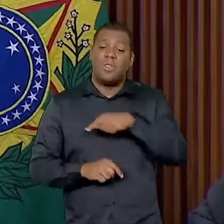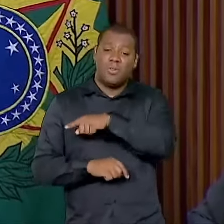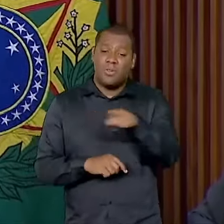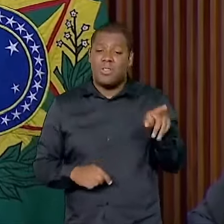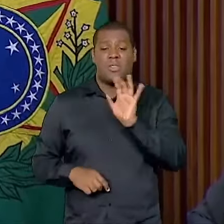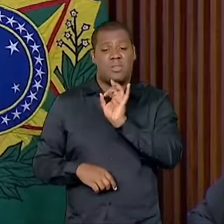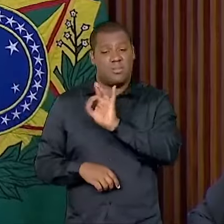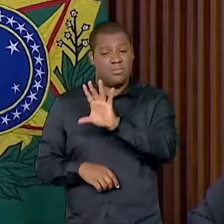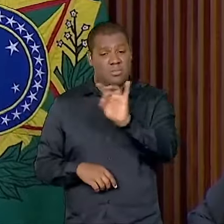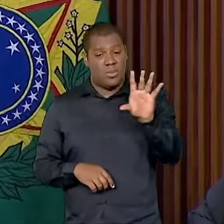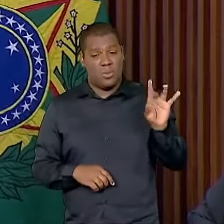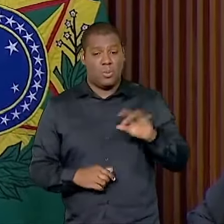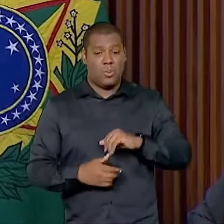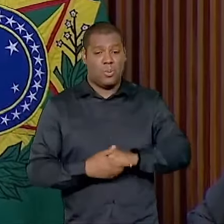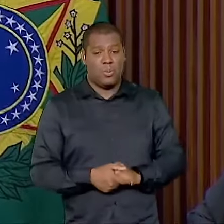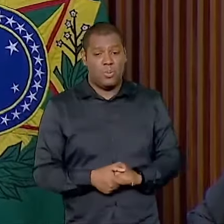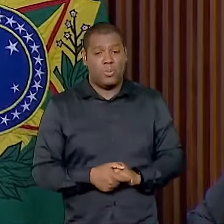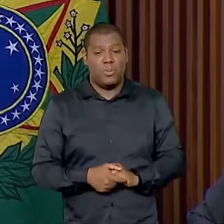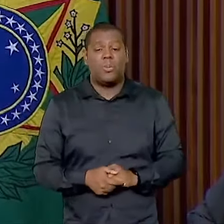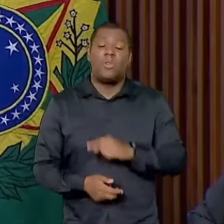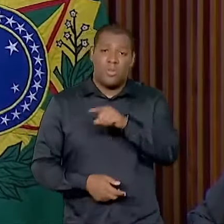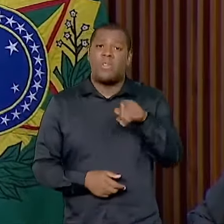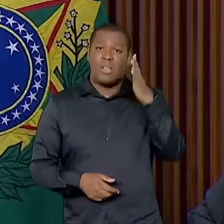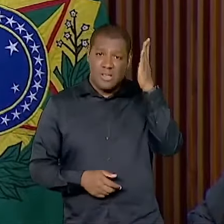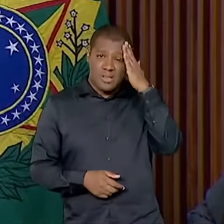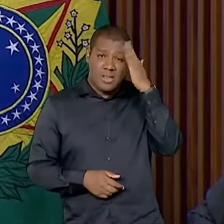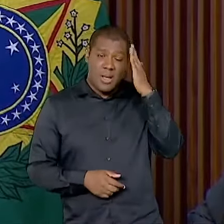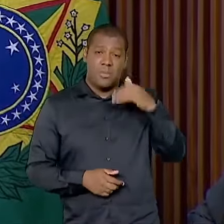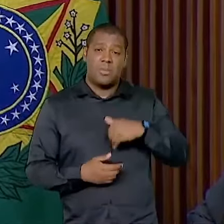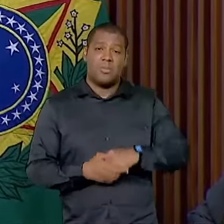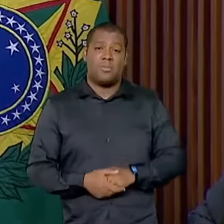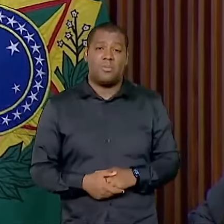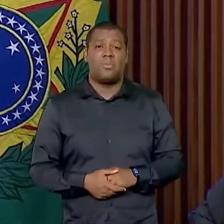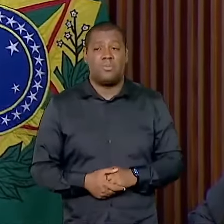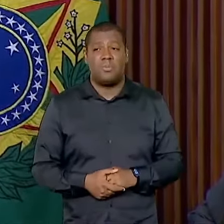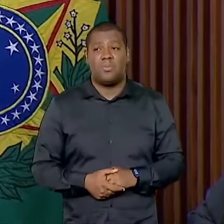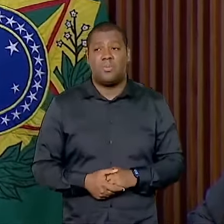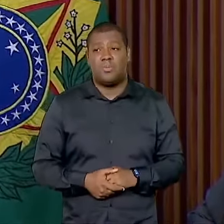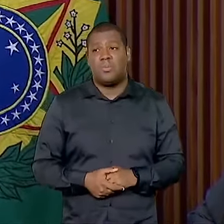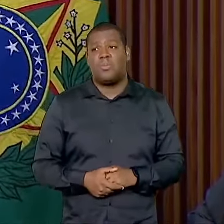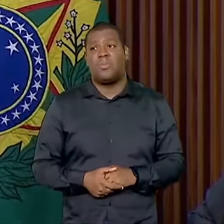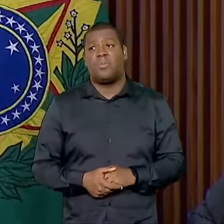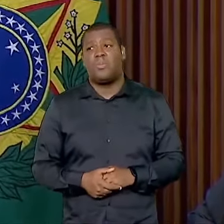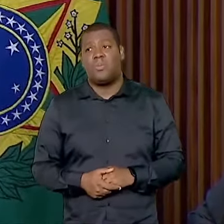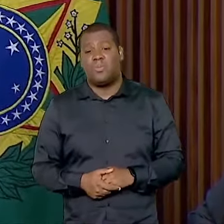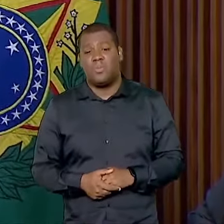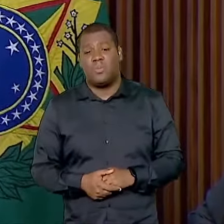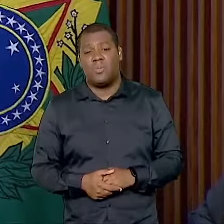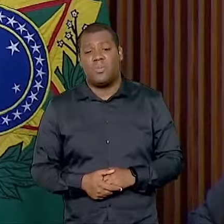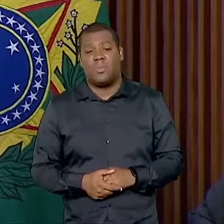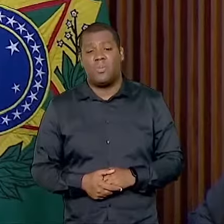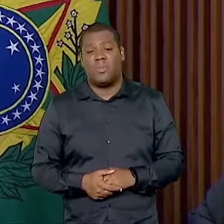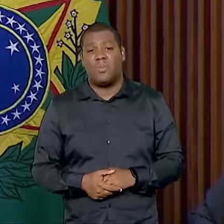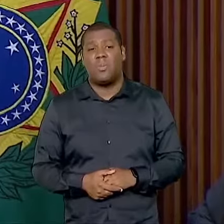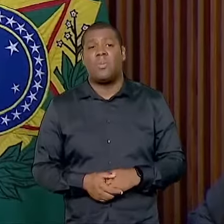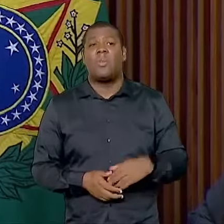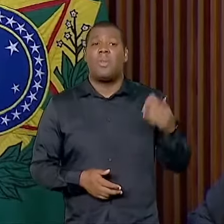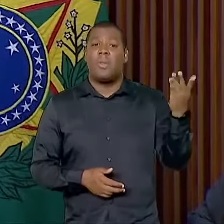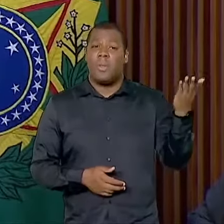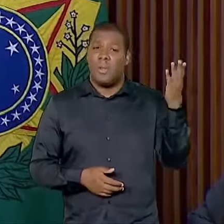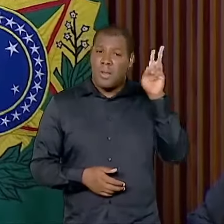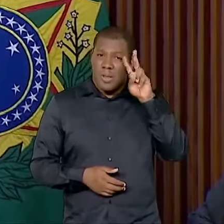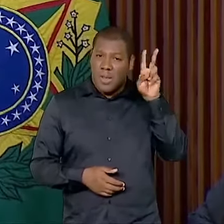vocês tem a exata noção de como vocês encontraram esse país no dia